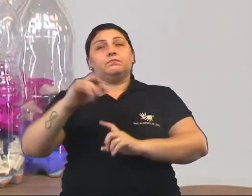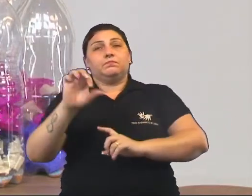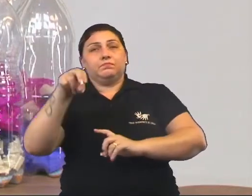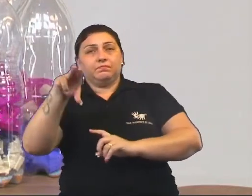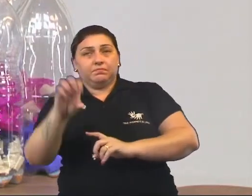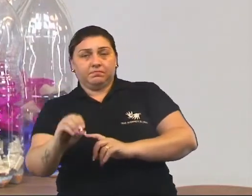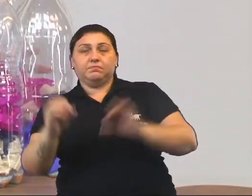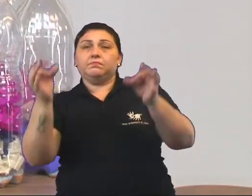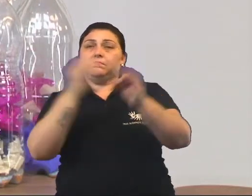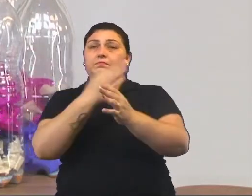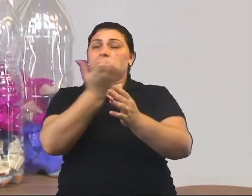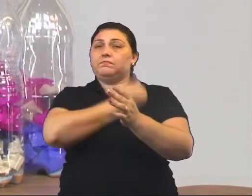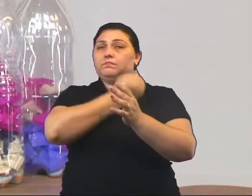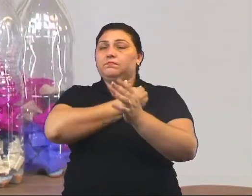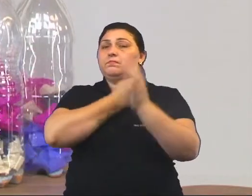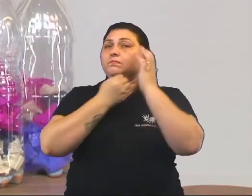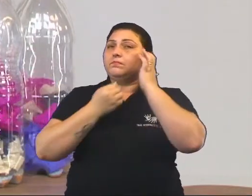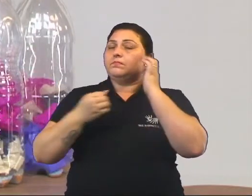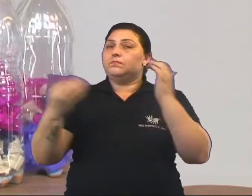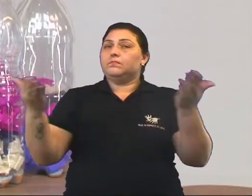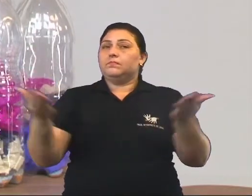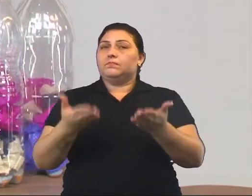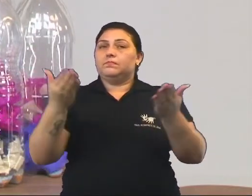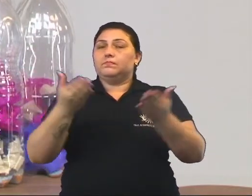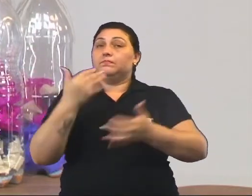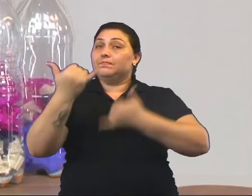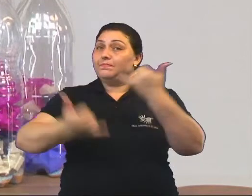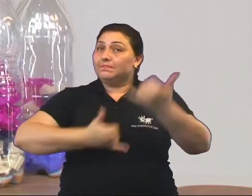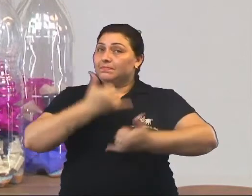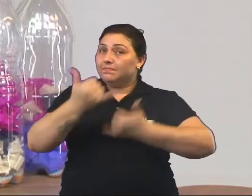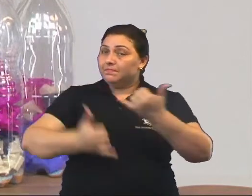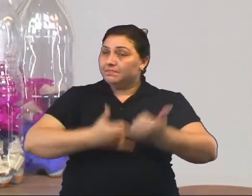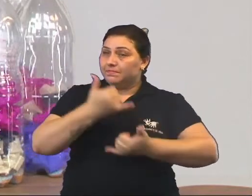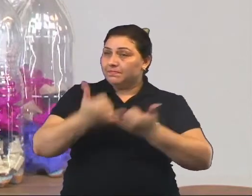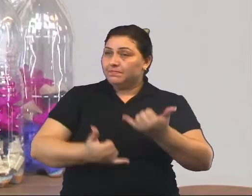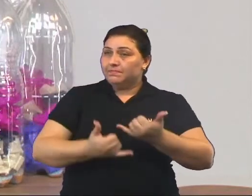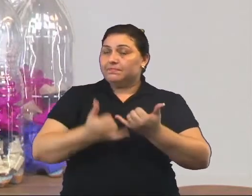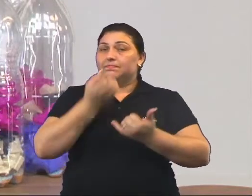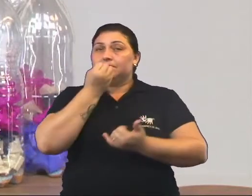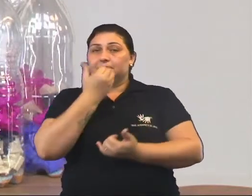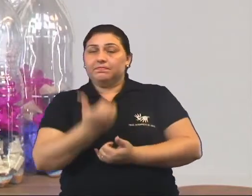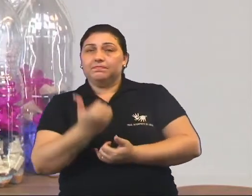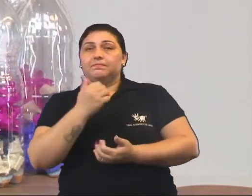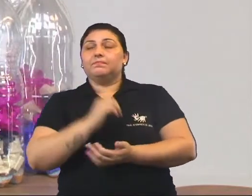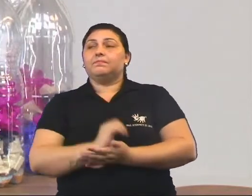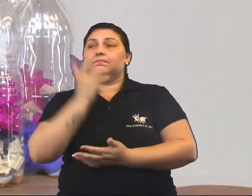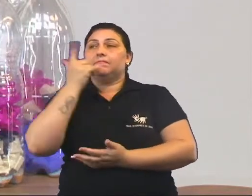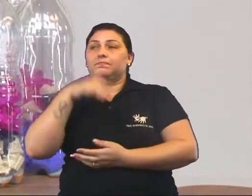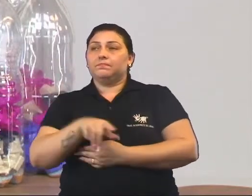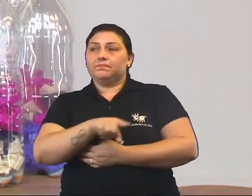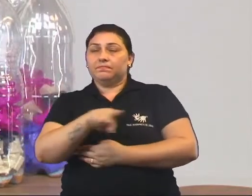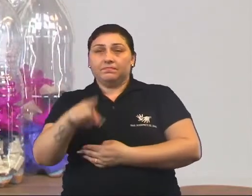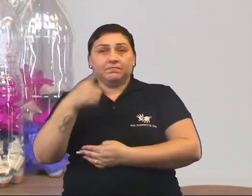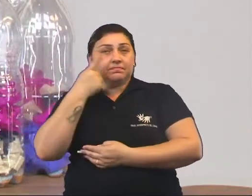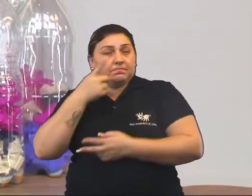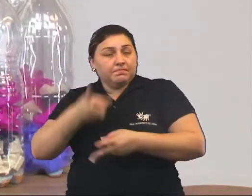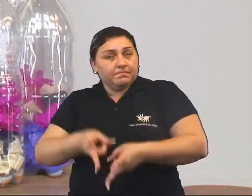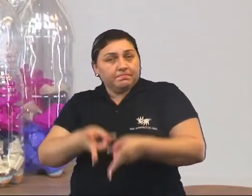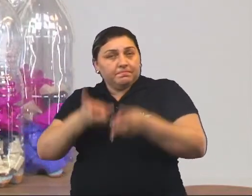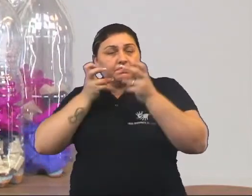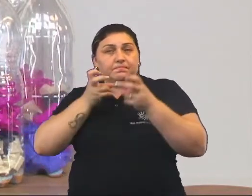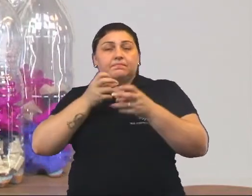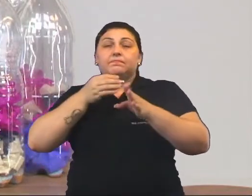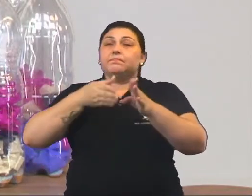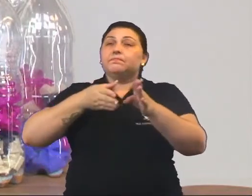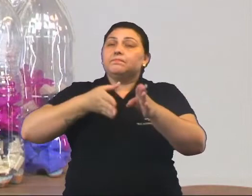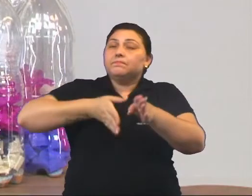pinos estão todos numerados, agora é só brincar. Muito bem. Crianças, vocês observaram que